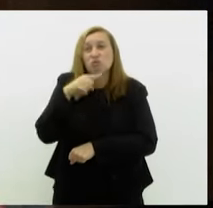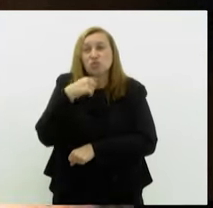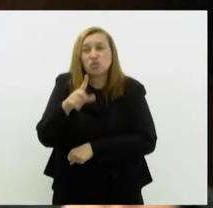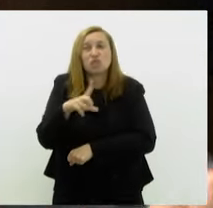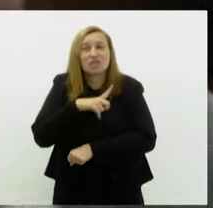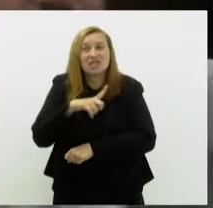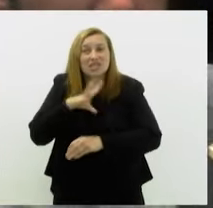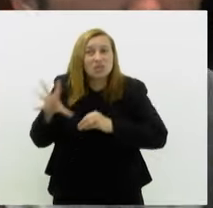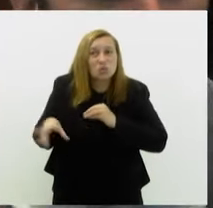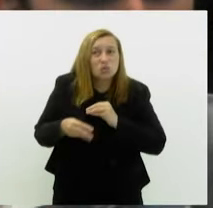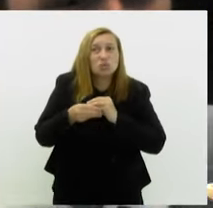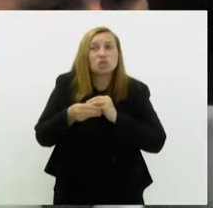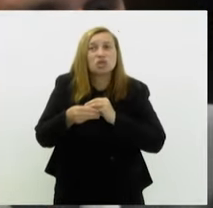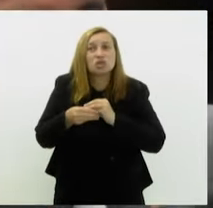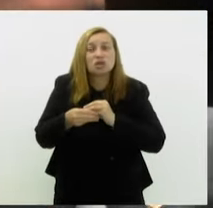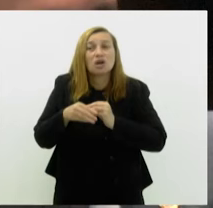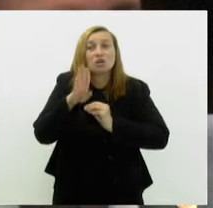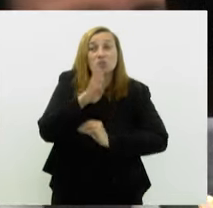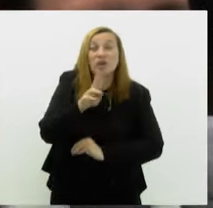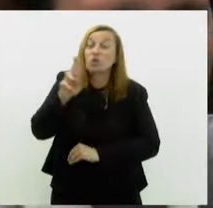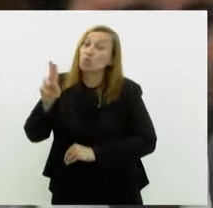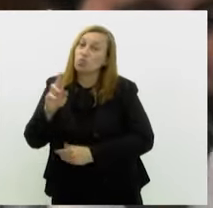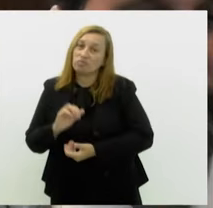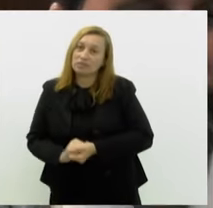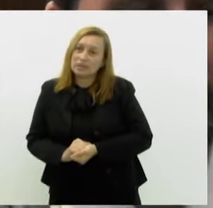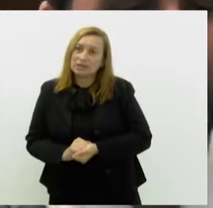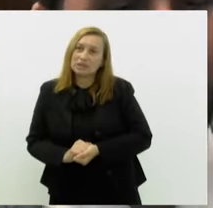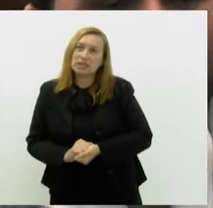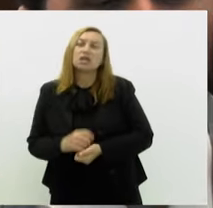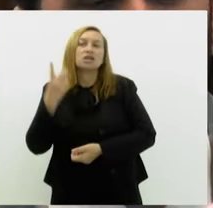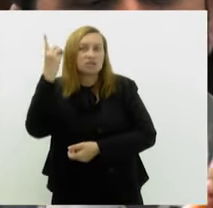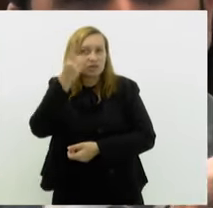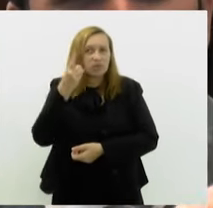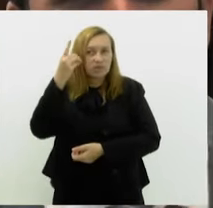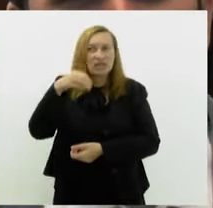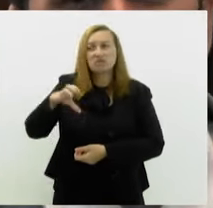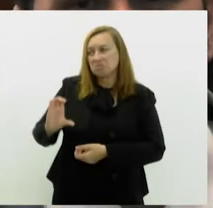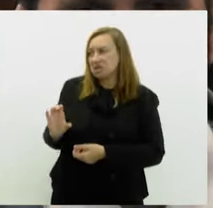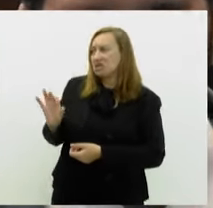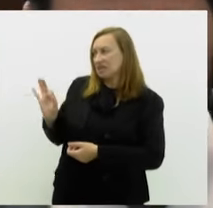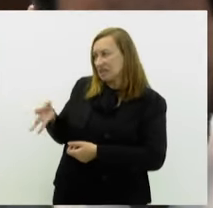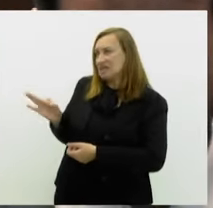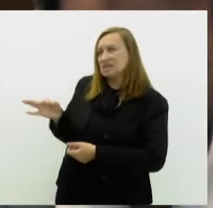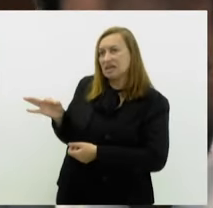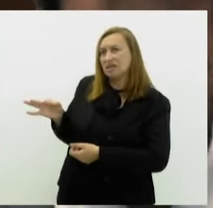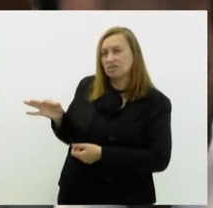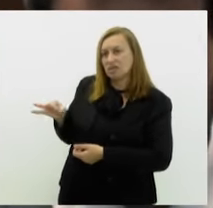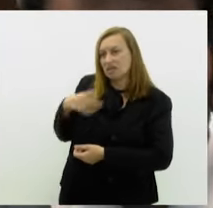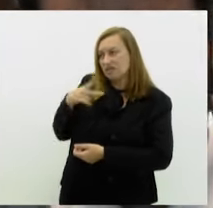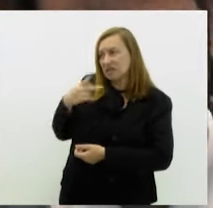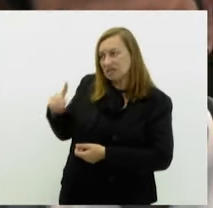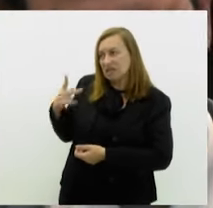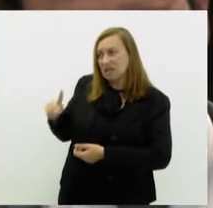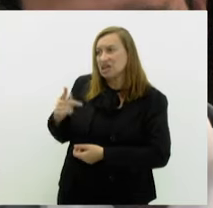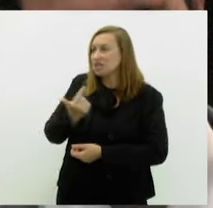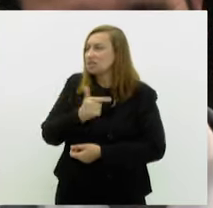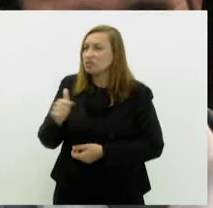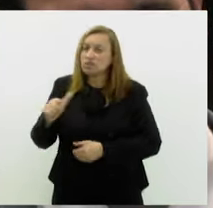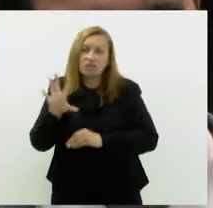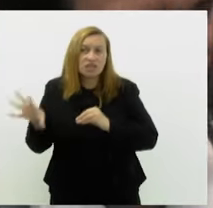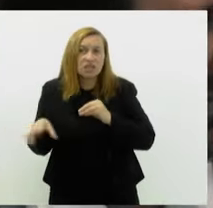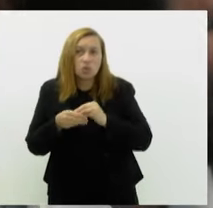incluso no BU. E o deputado Carlos Mink tem razão. Se não tivesse